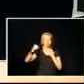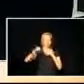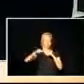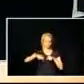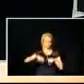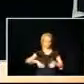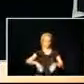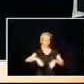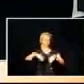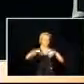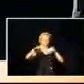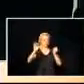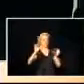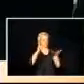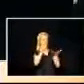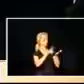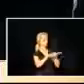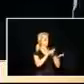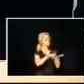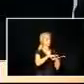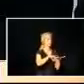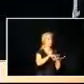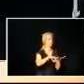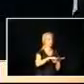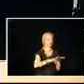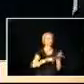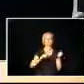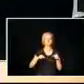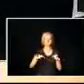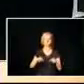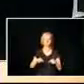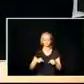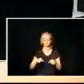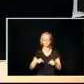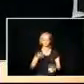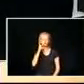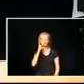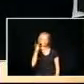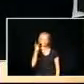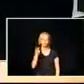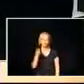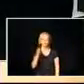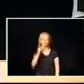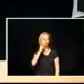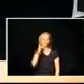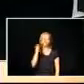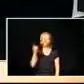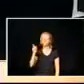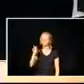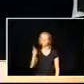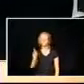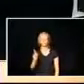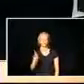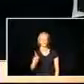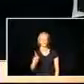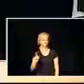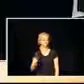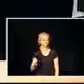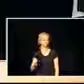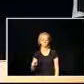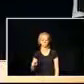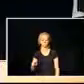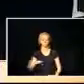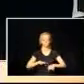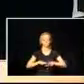dizendo que não foi uma fala dele, não estava no site, a questão, por exemplo, a não votação da planta